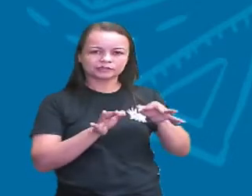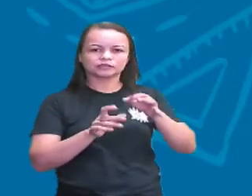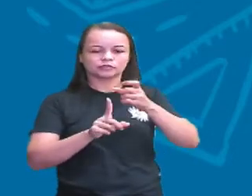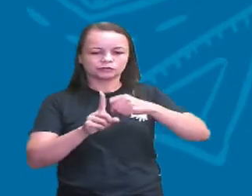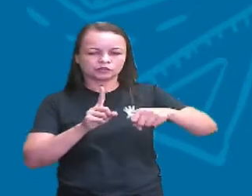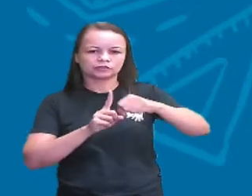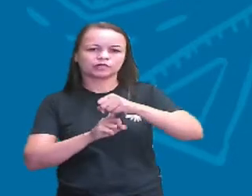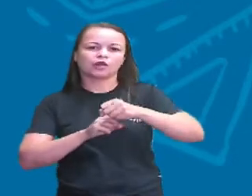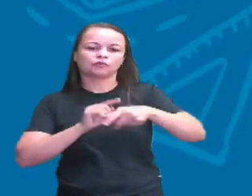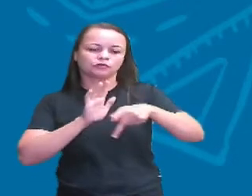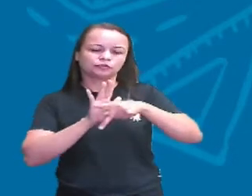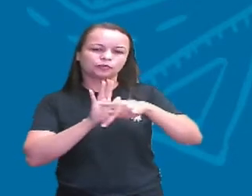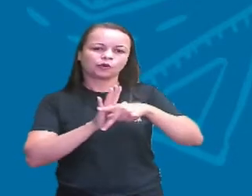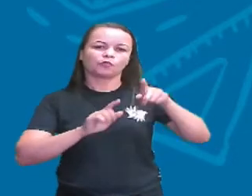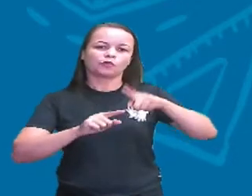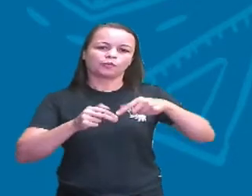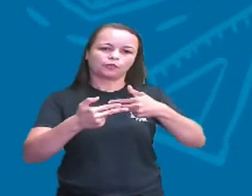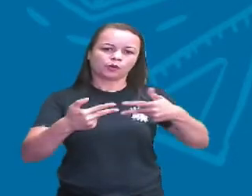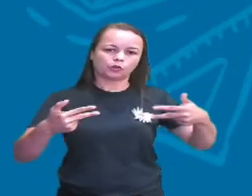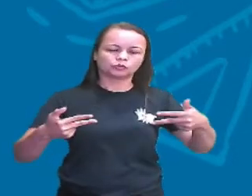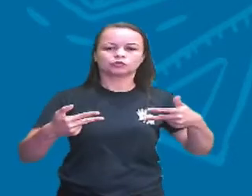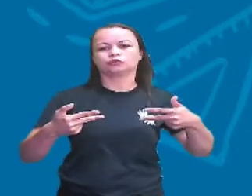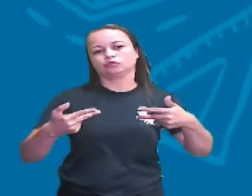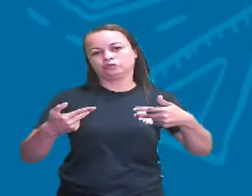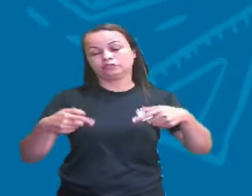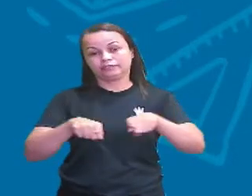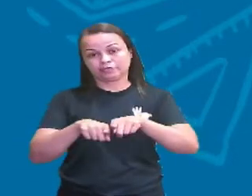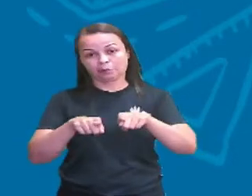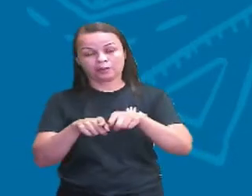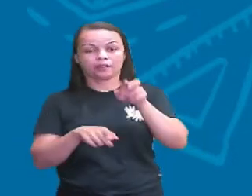próprios produtos, também a própria religião que eles